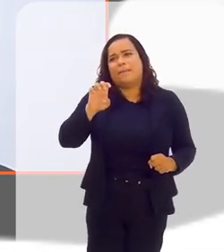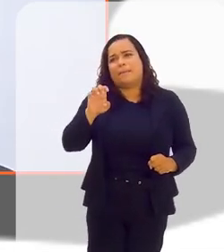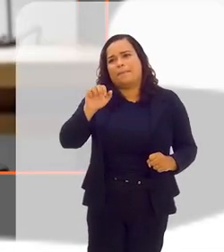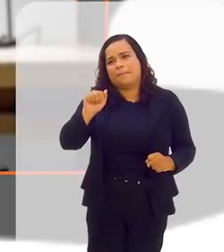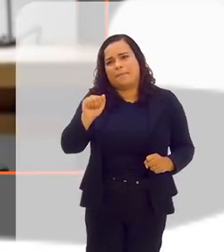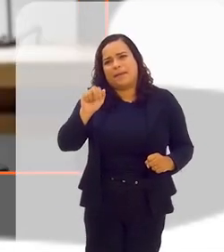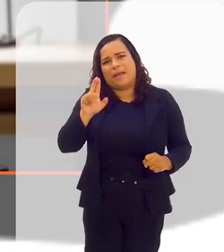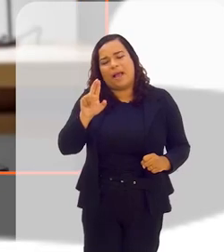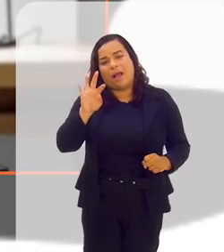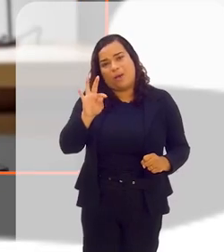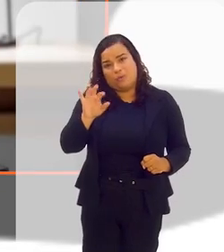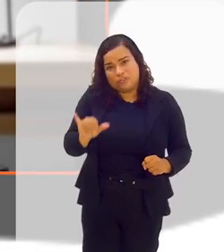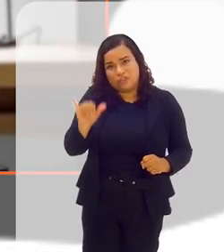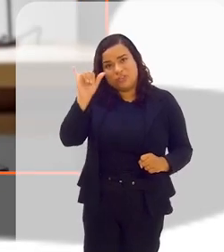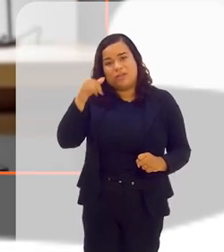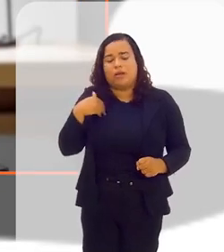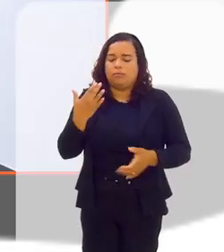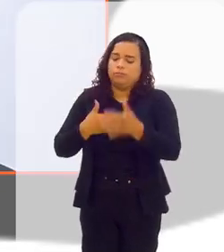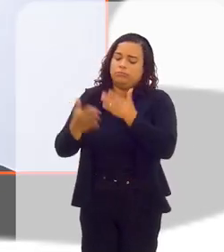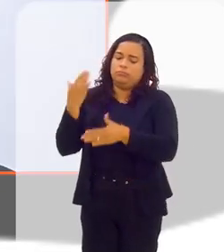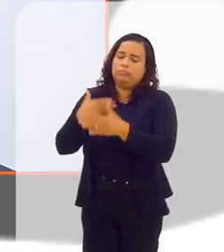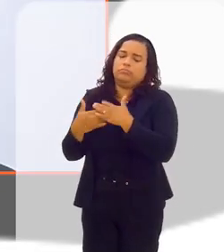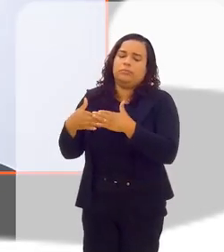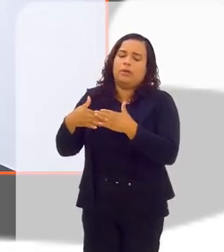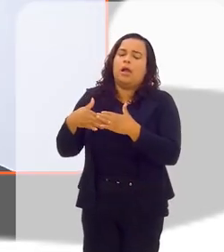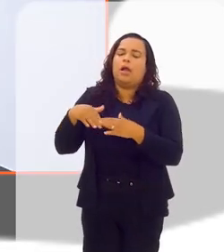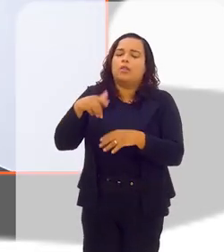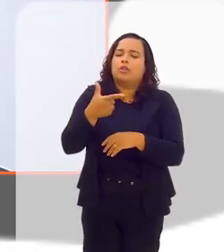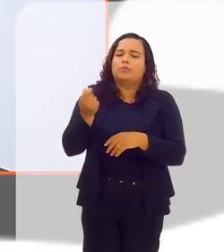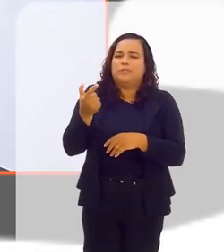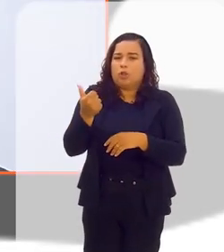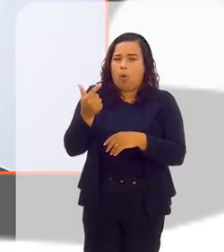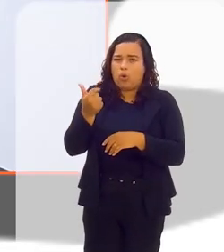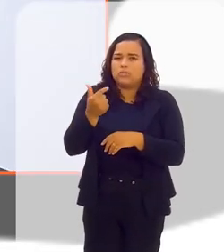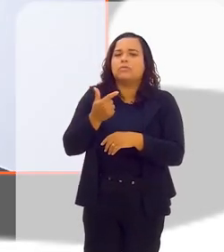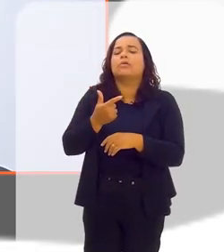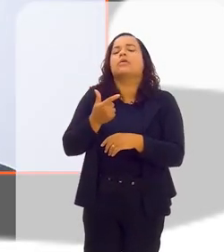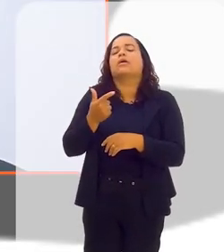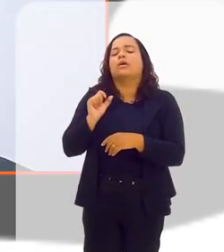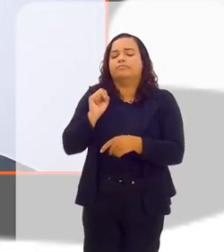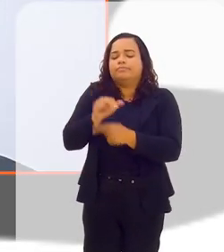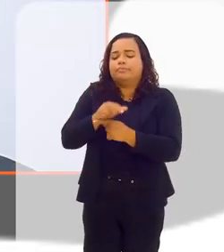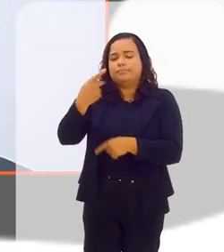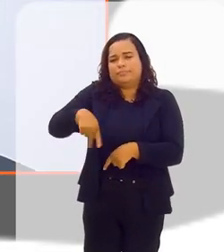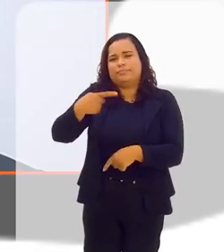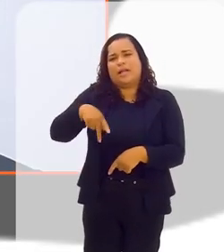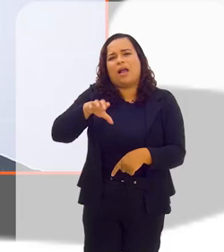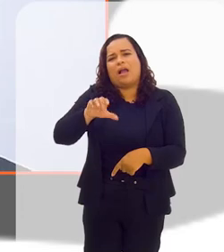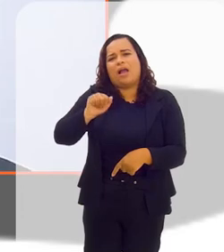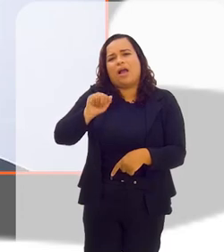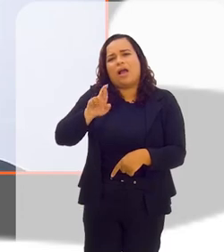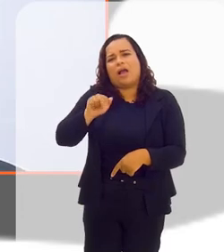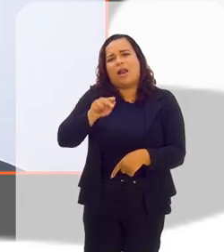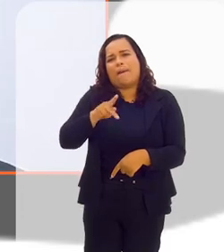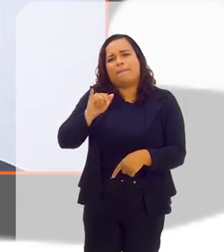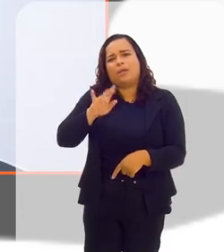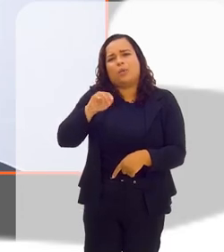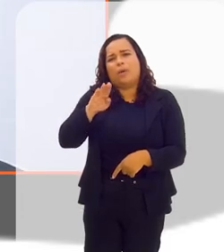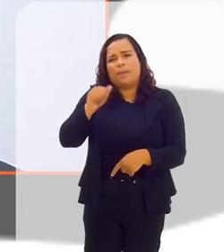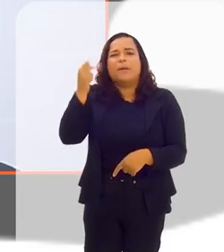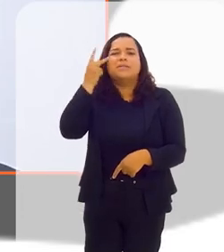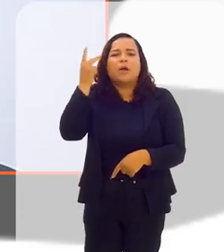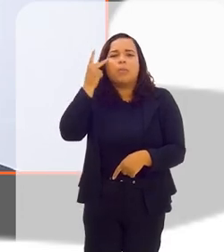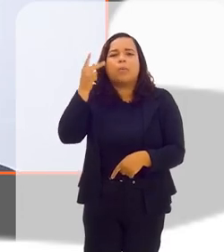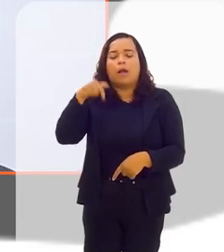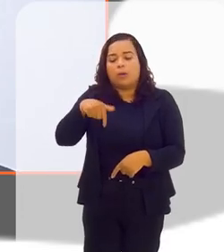CEO dela e trabalho desde 2012 aqui na cidade de Carapicuíba, em São Paulo. E sempre eu acabava fazendo